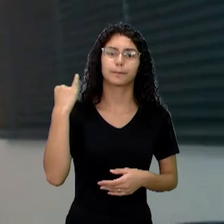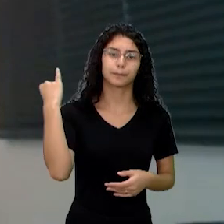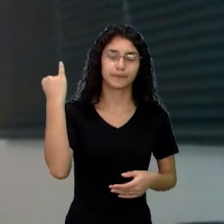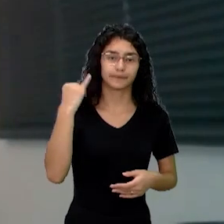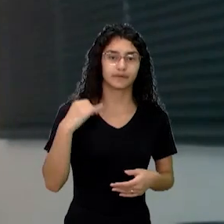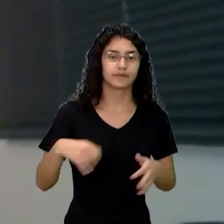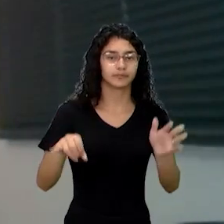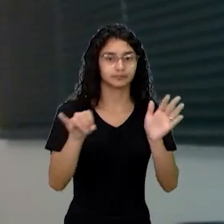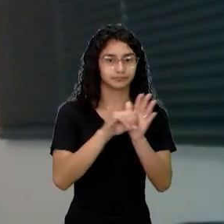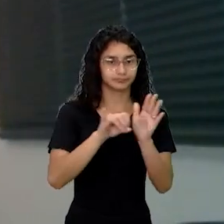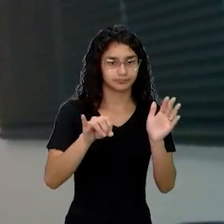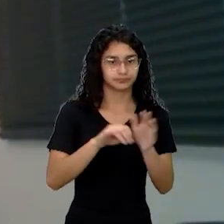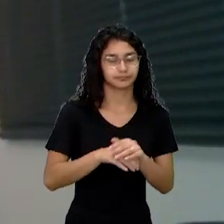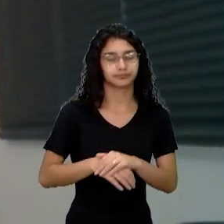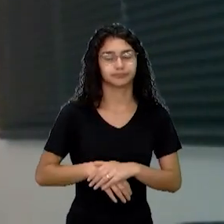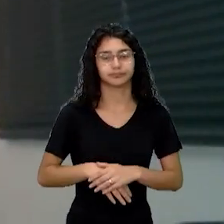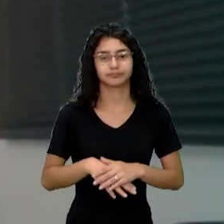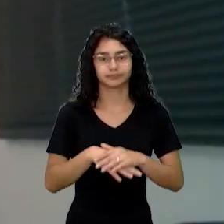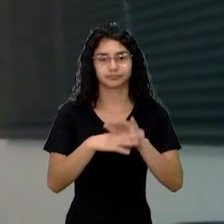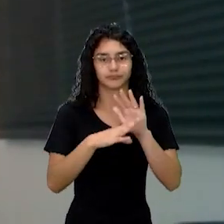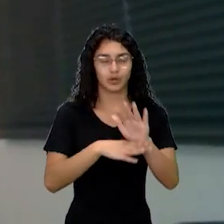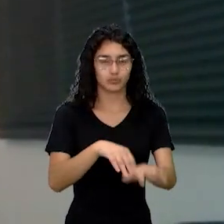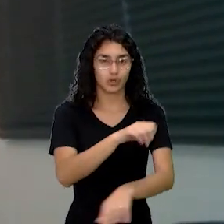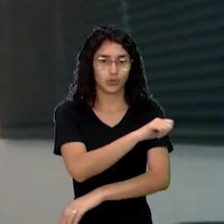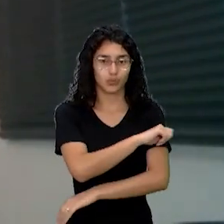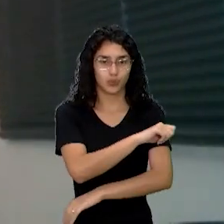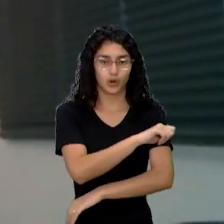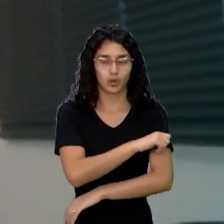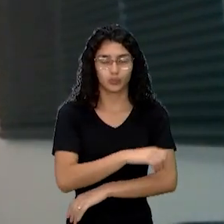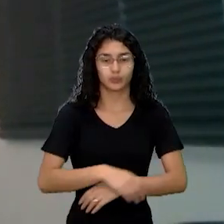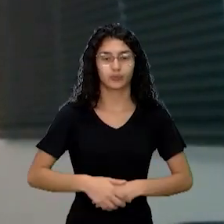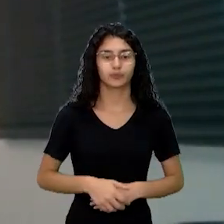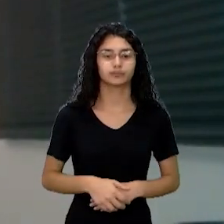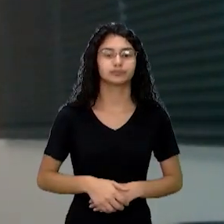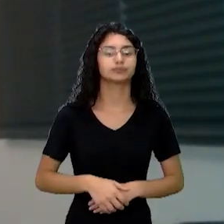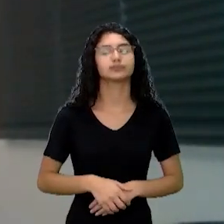da identificação e do atendimento desses estudantes da escola.